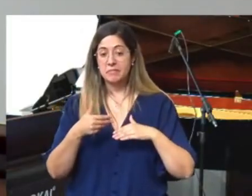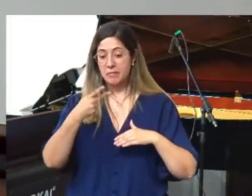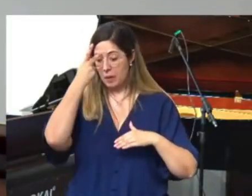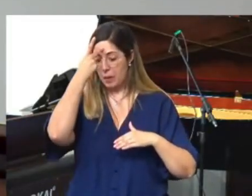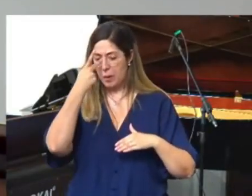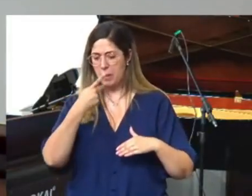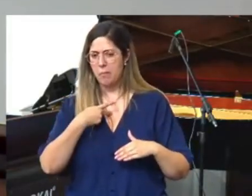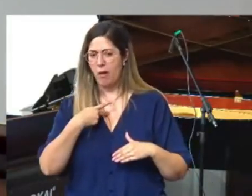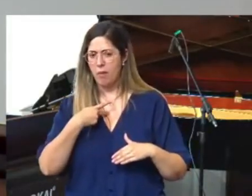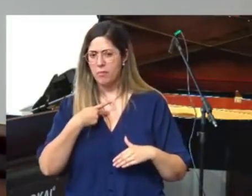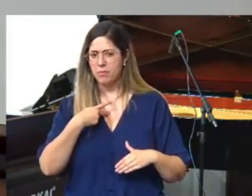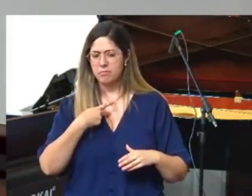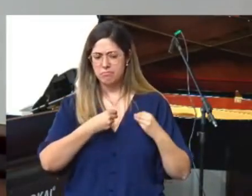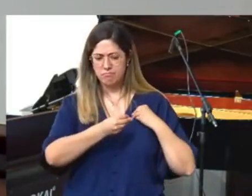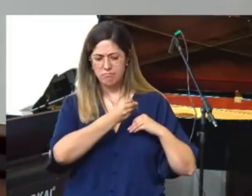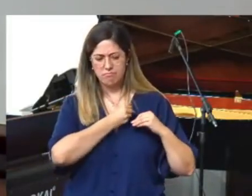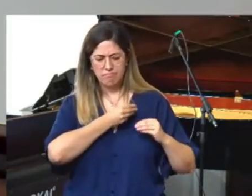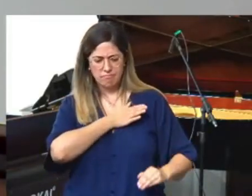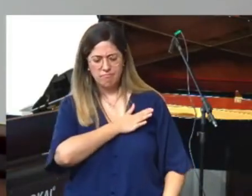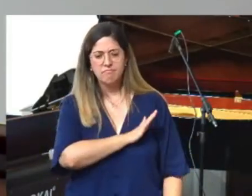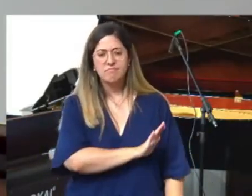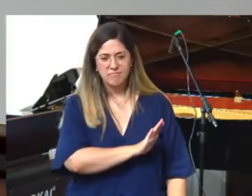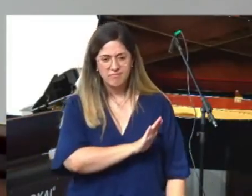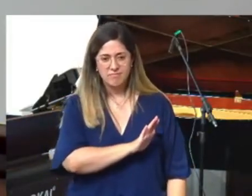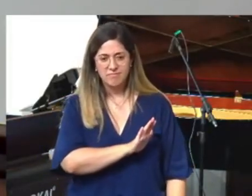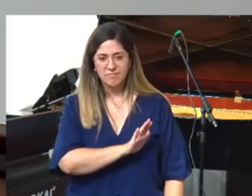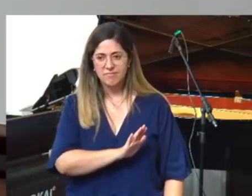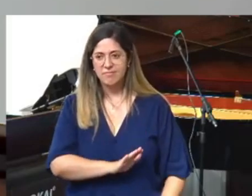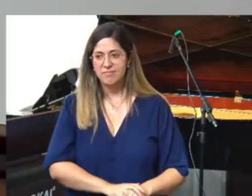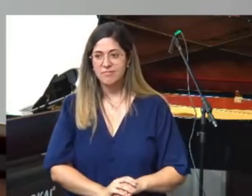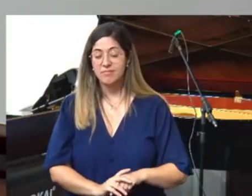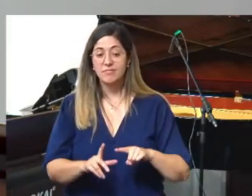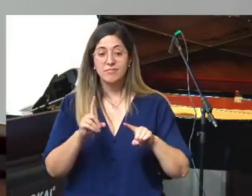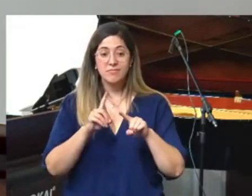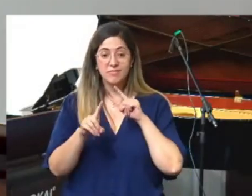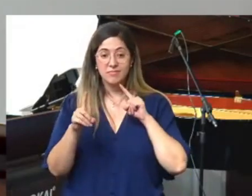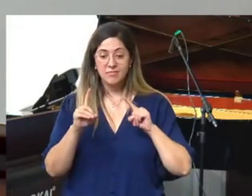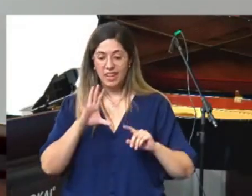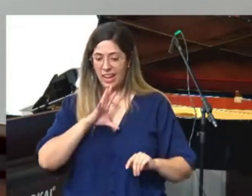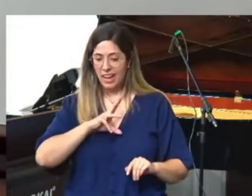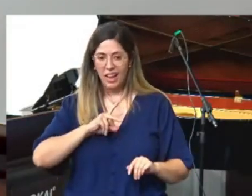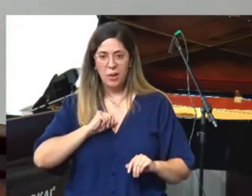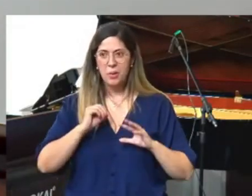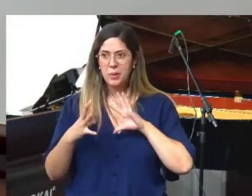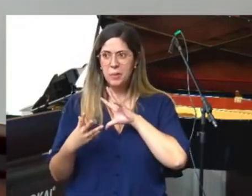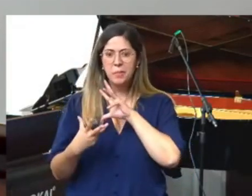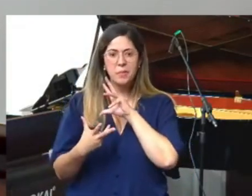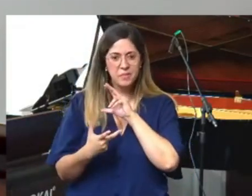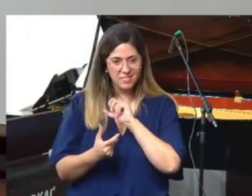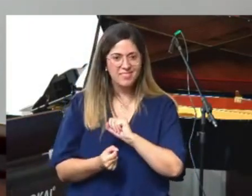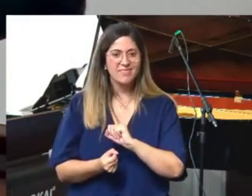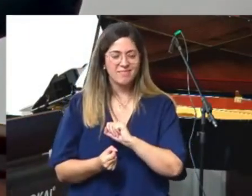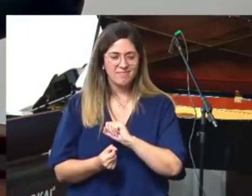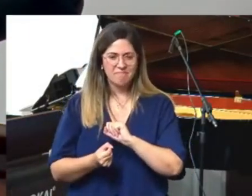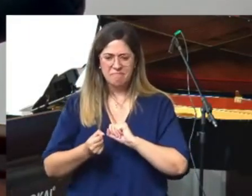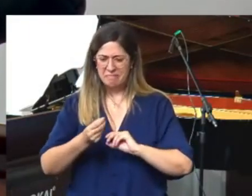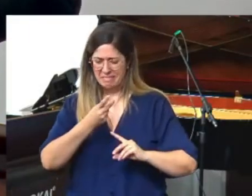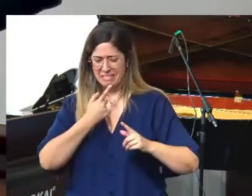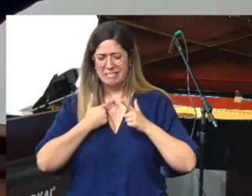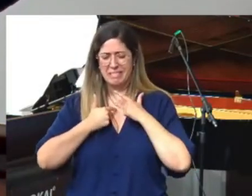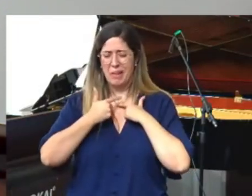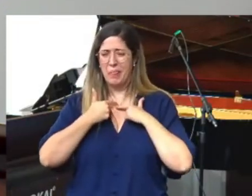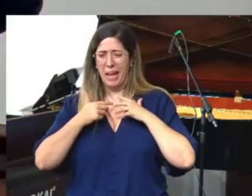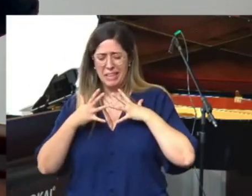diz o texto, a impiedade e as paixões mundanas.